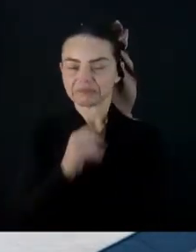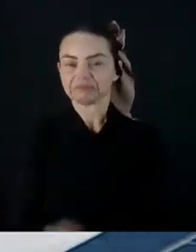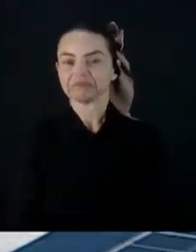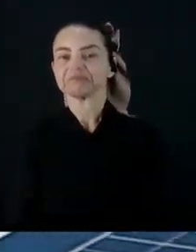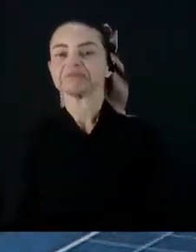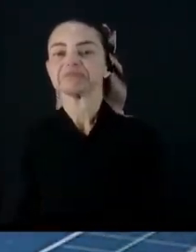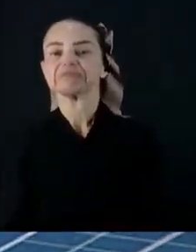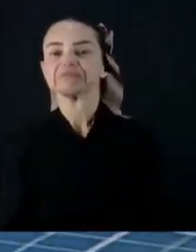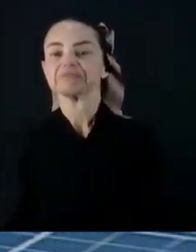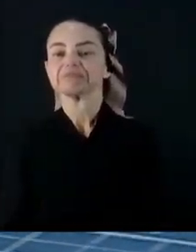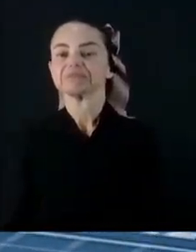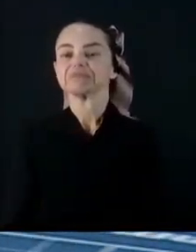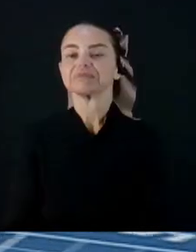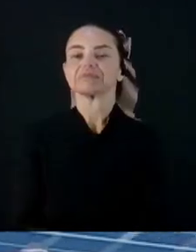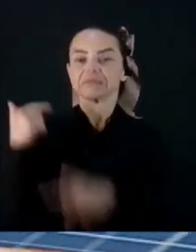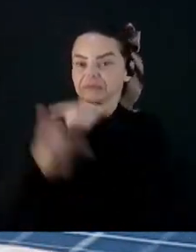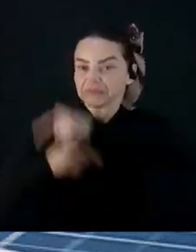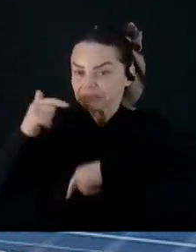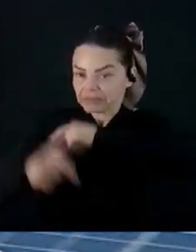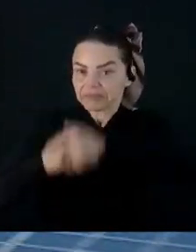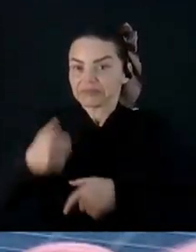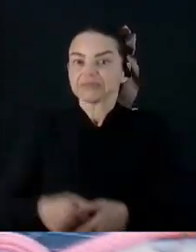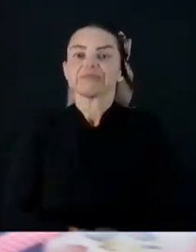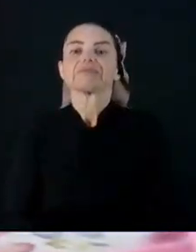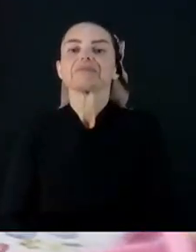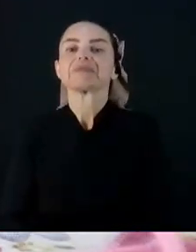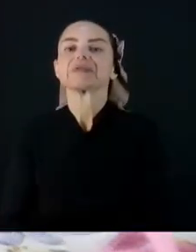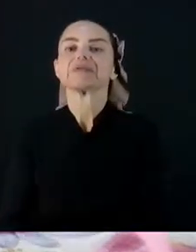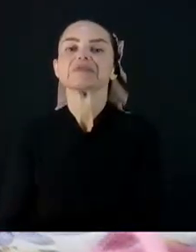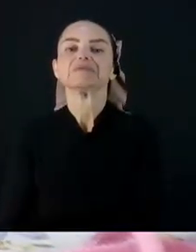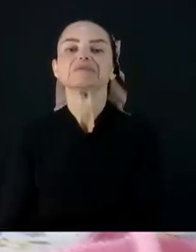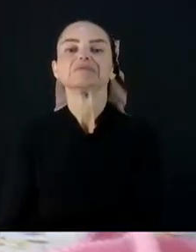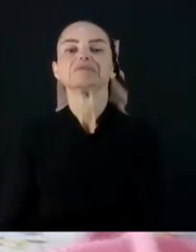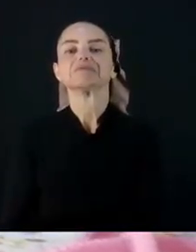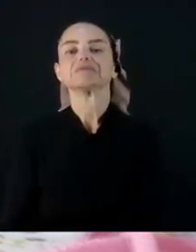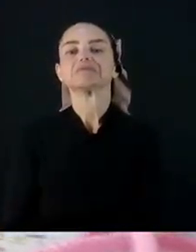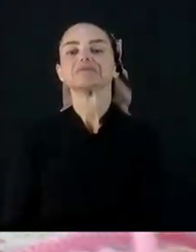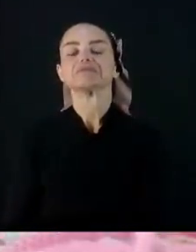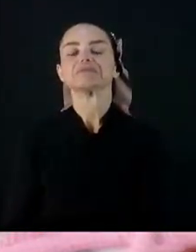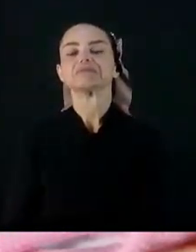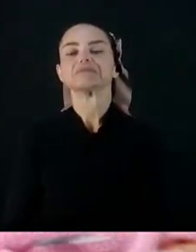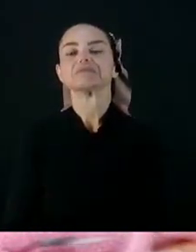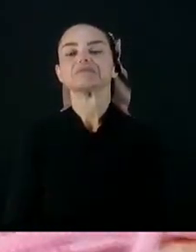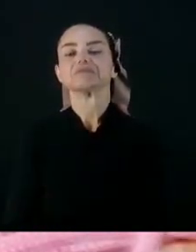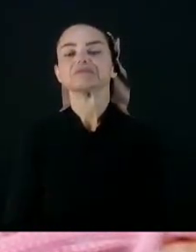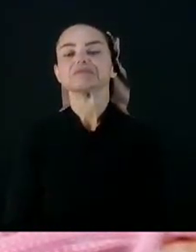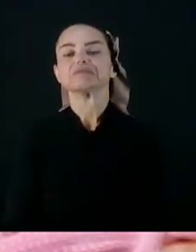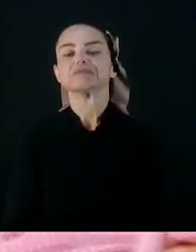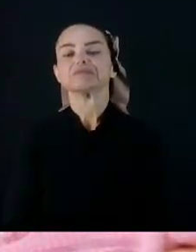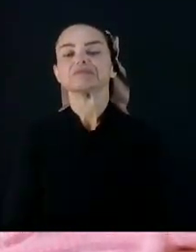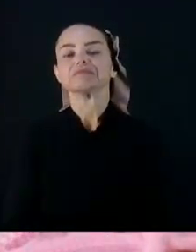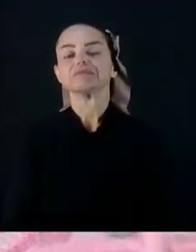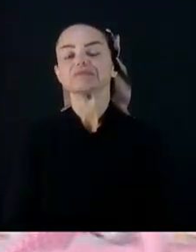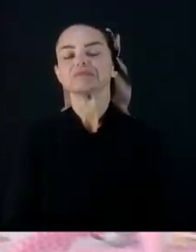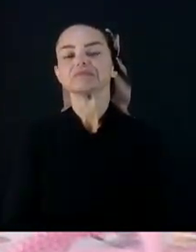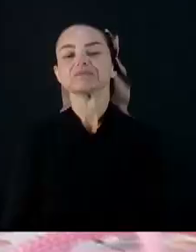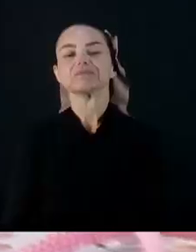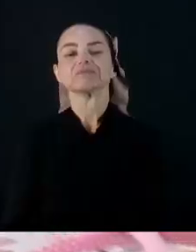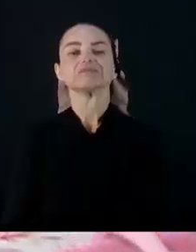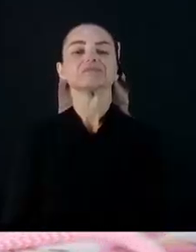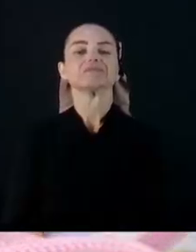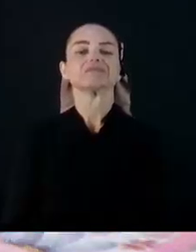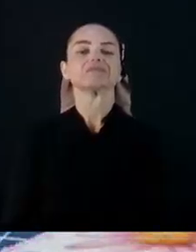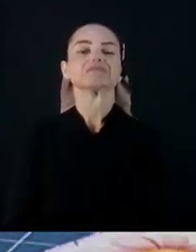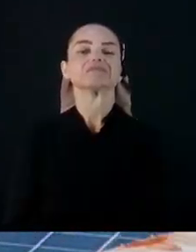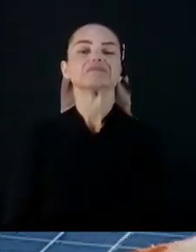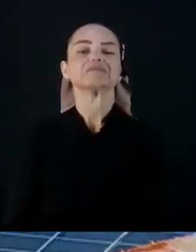Limpo o trabalhinho. Assim que a gente limpa. Aí a gente vem no tecido